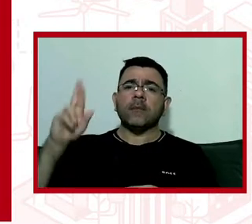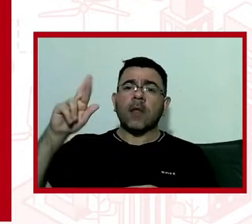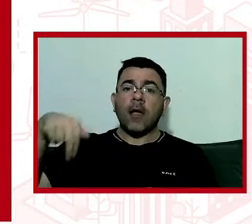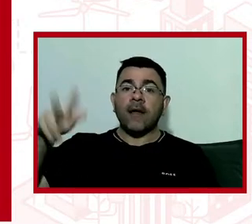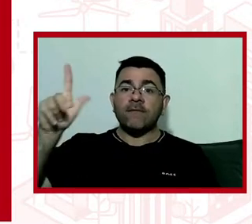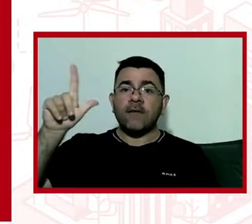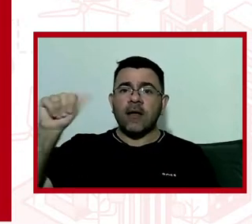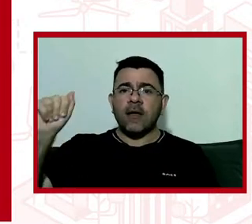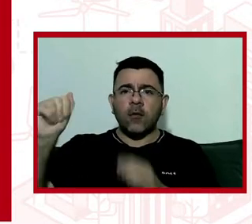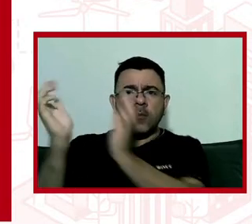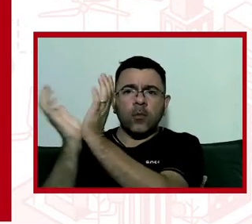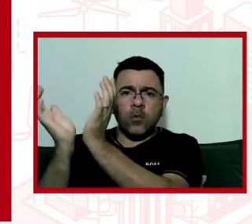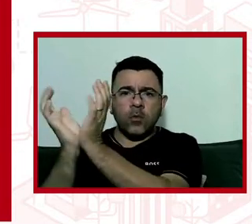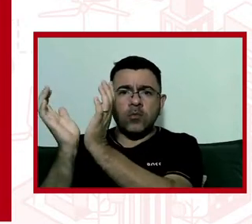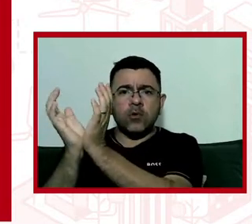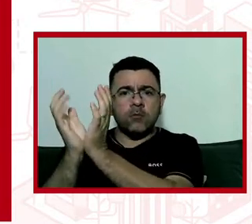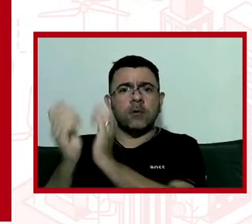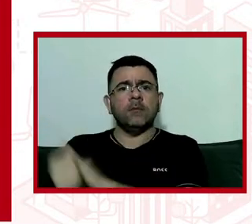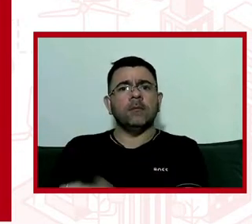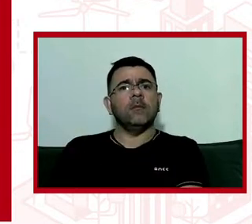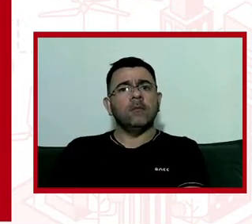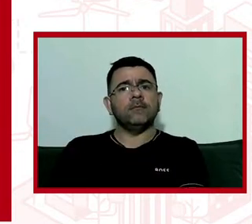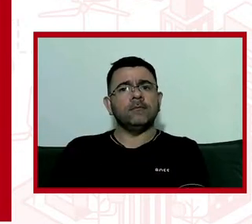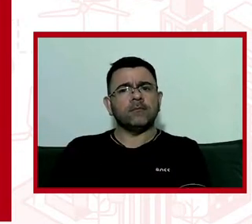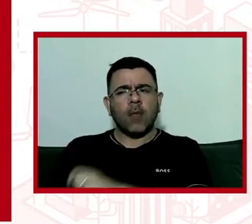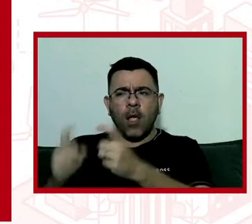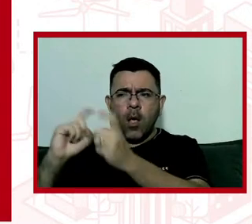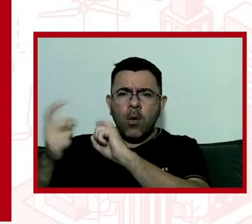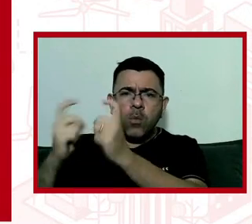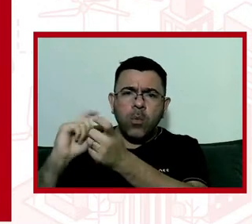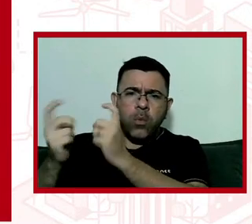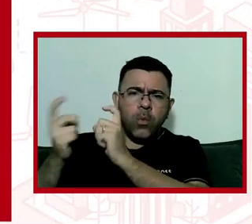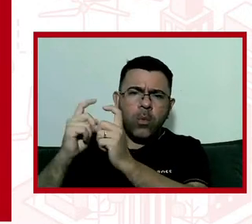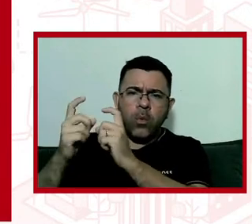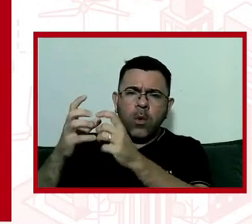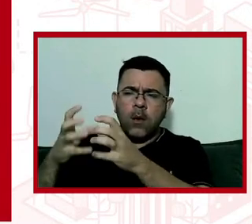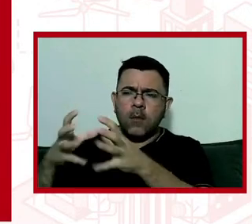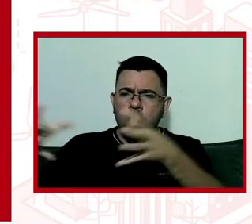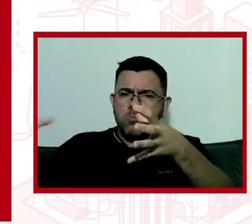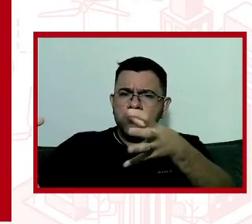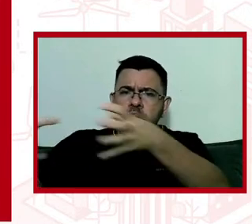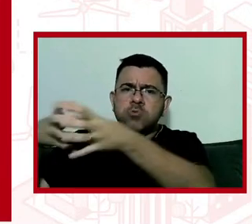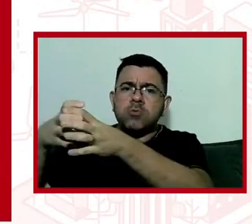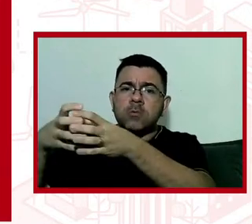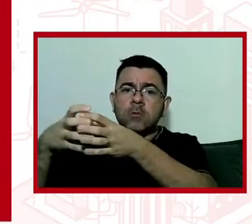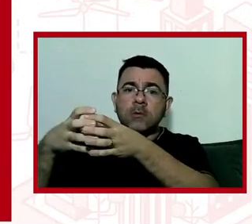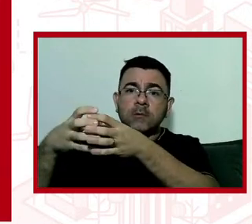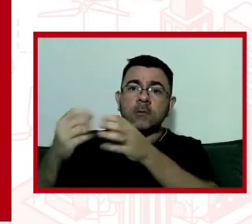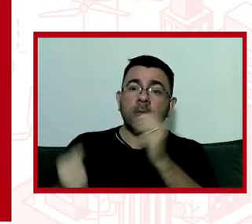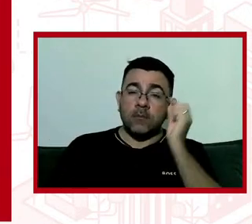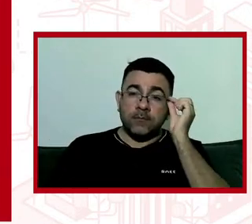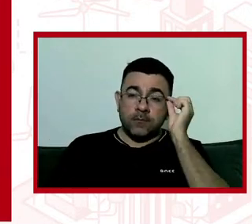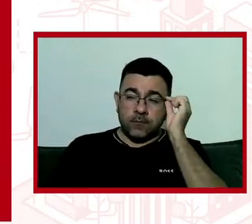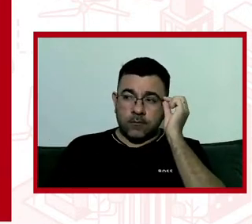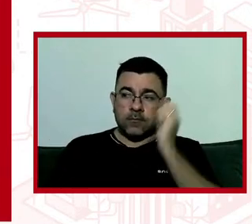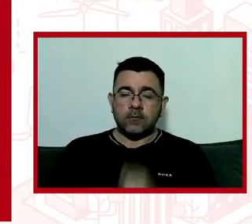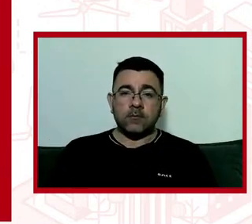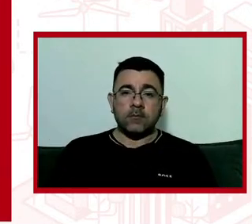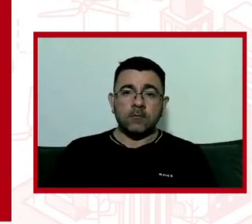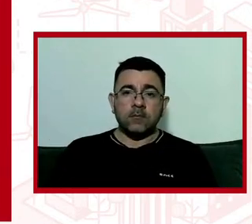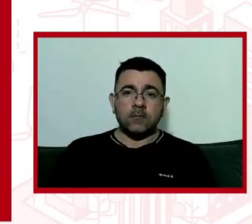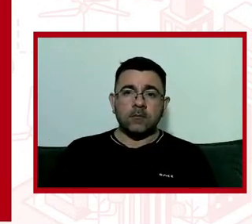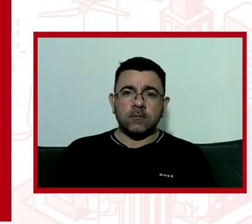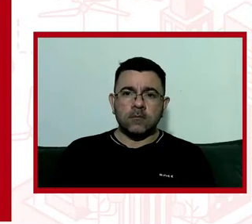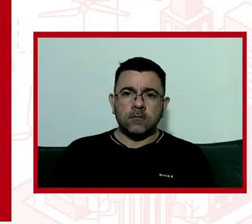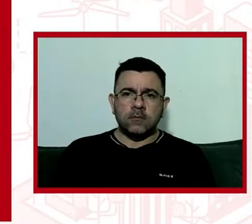dele eh reuniu toda reuniu toda a equipe e conseguiu estruturar